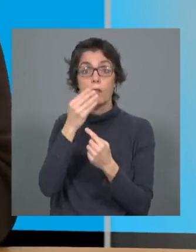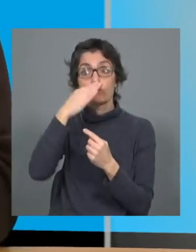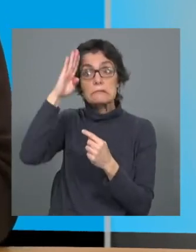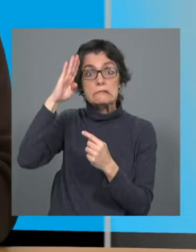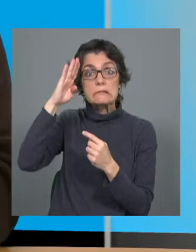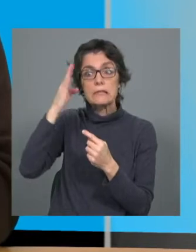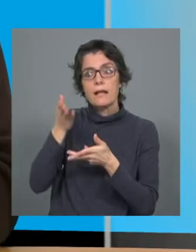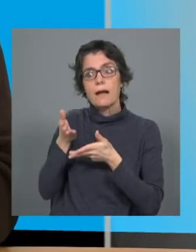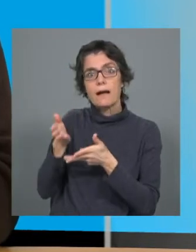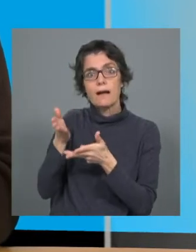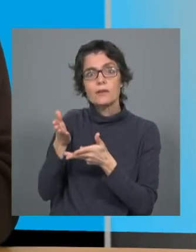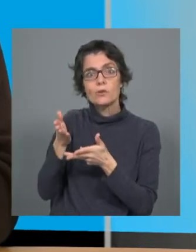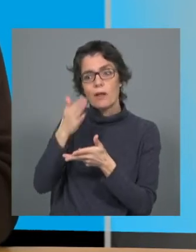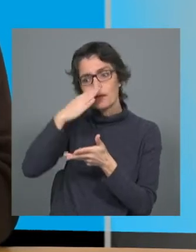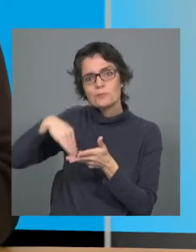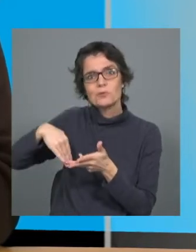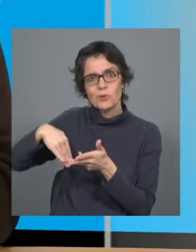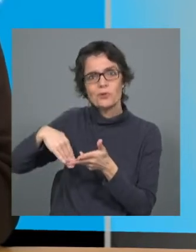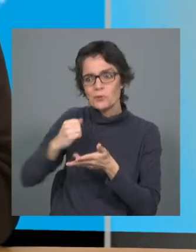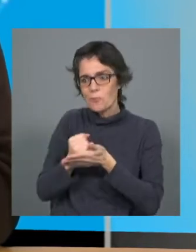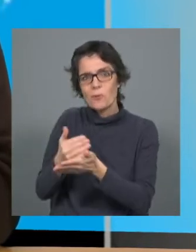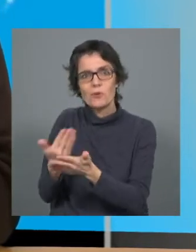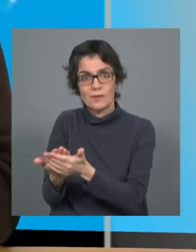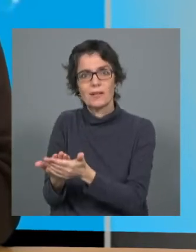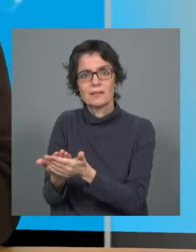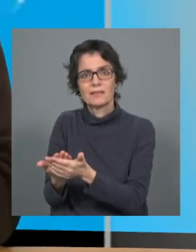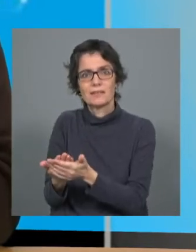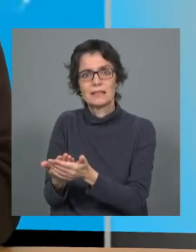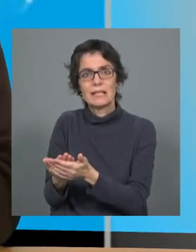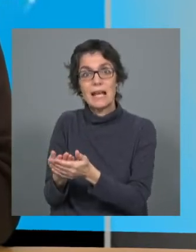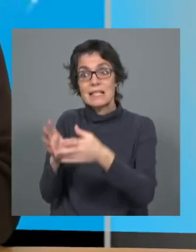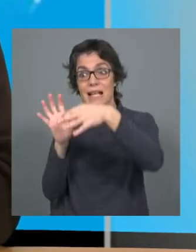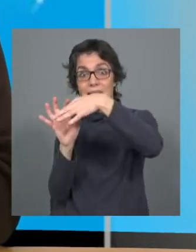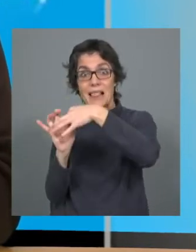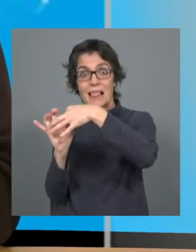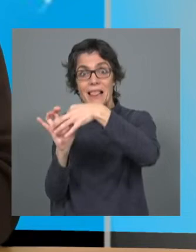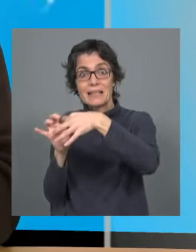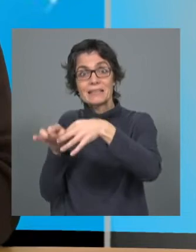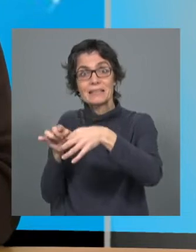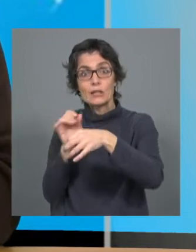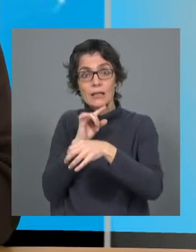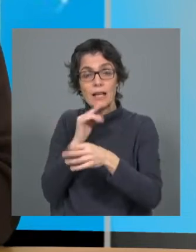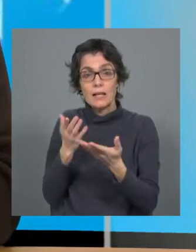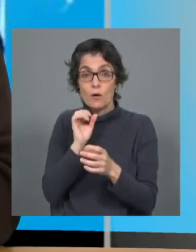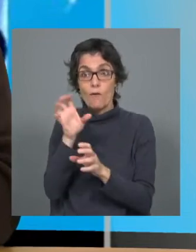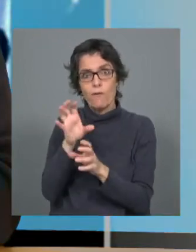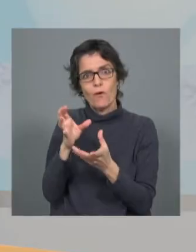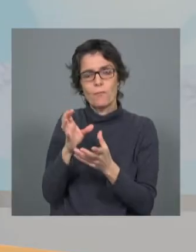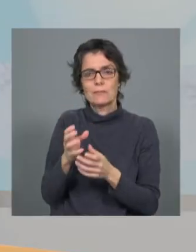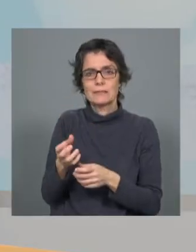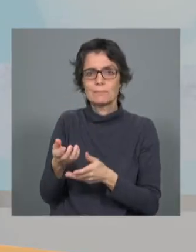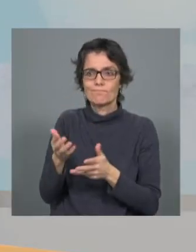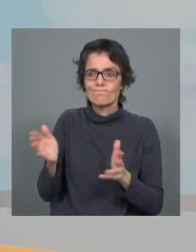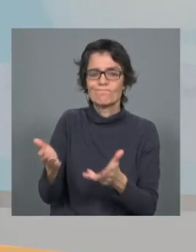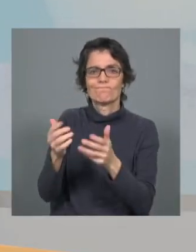e a acompanhar alunos mais novos e que tenham mais problemas de acompanhamento das aulas. Eunice, uma